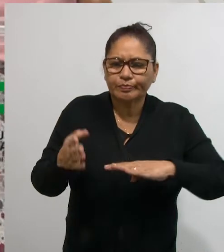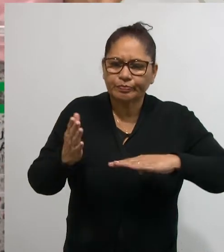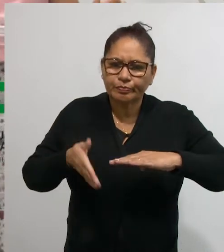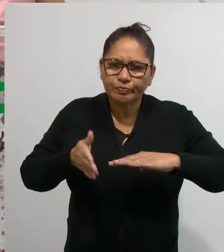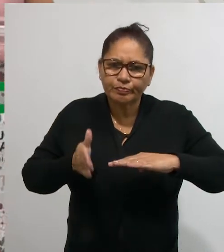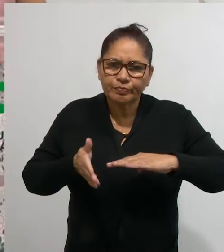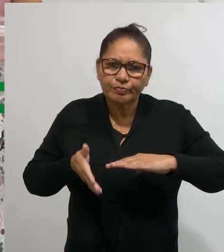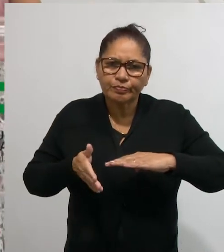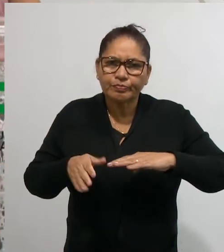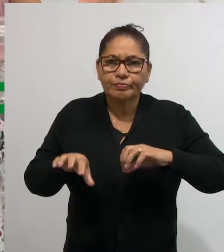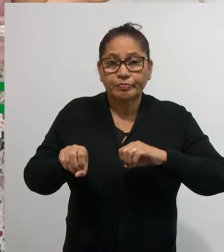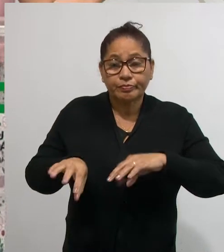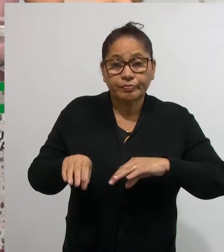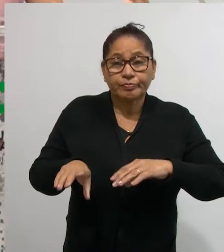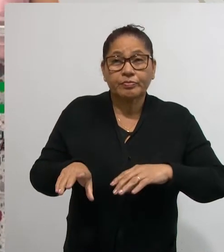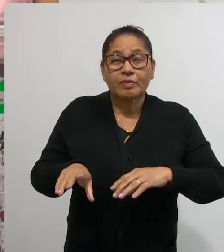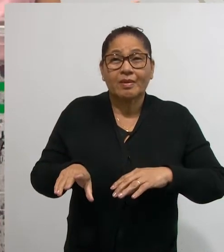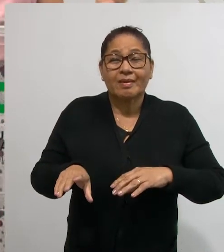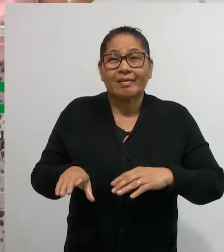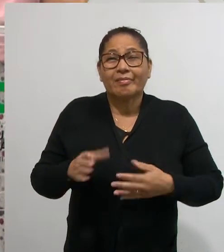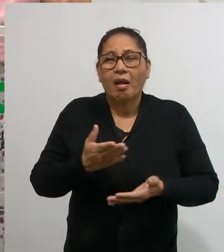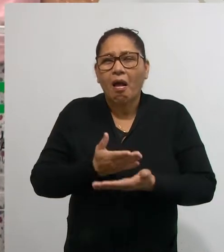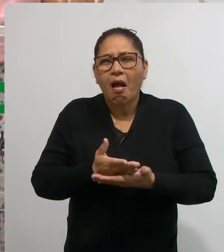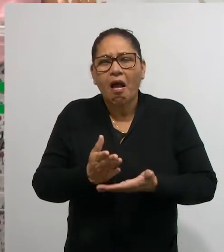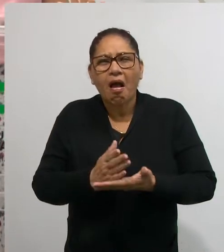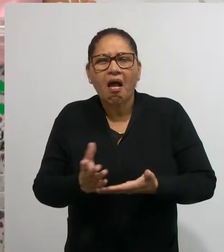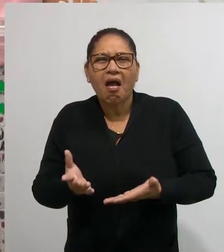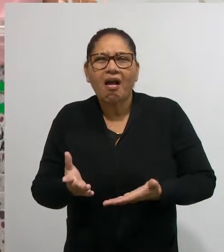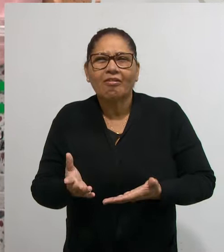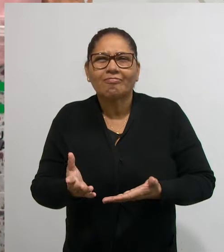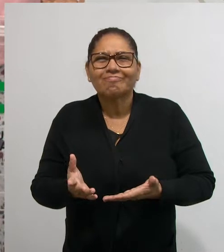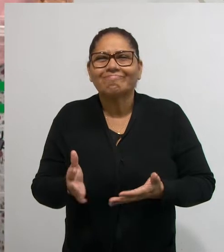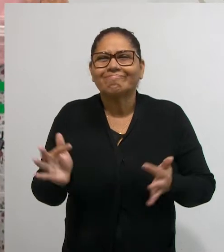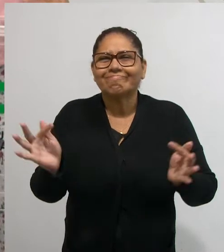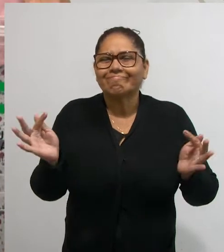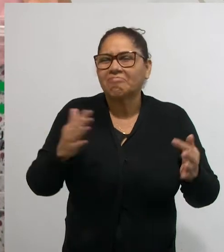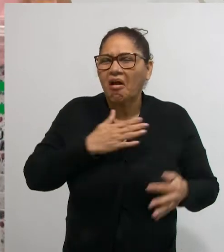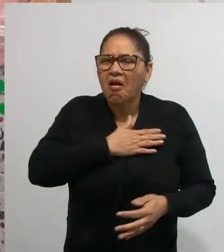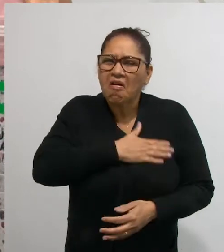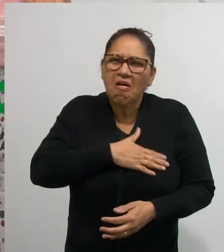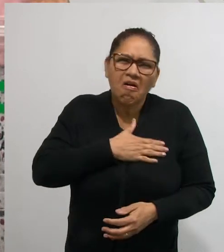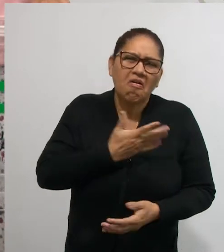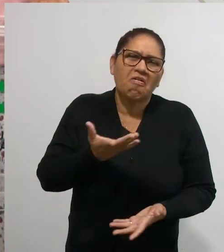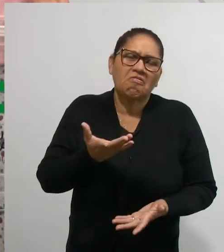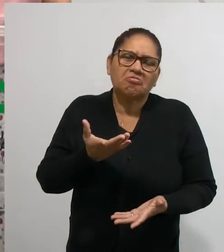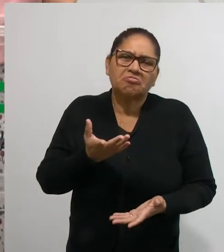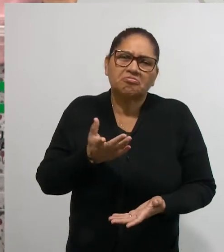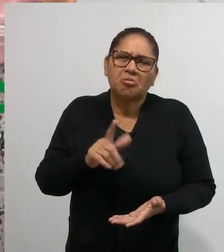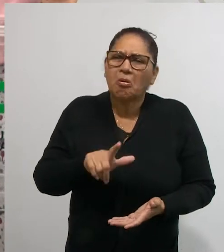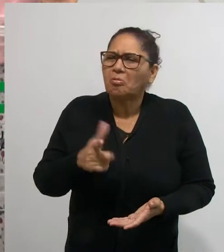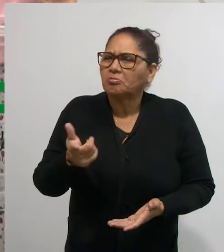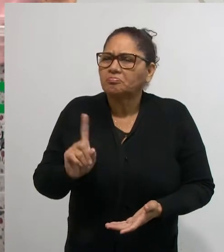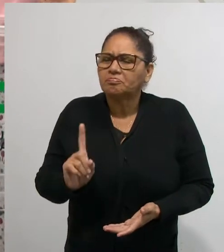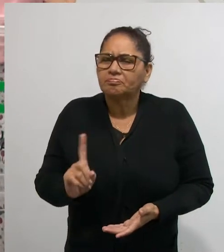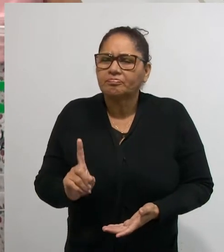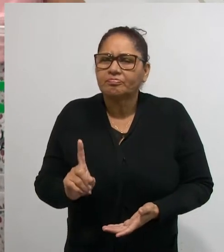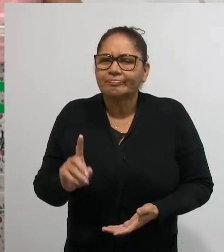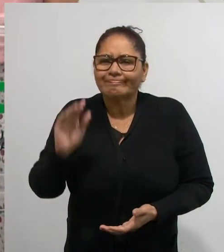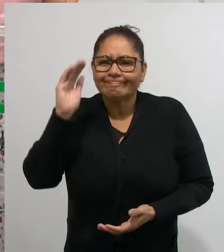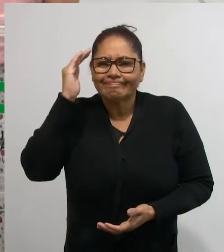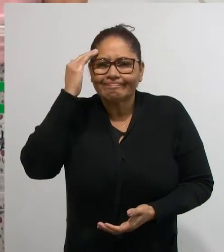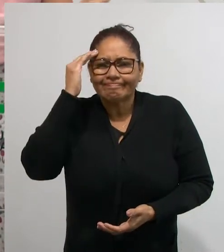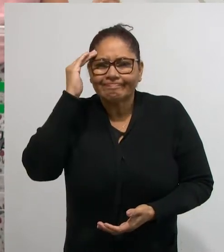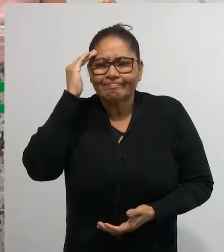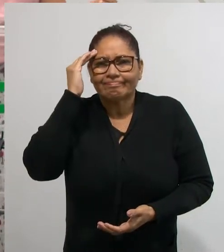contemporânea, uma educação contemporânea que para alguns agrada e para outros não. Mas, principalmente, é importante a gente compreender